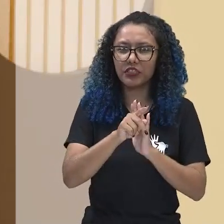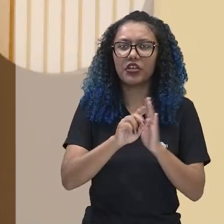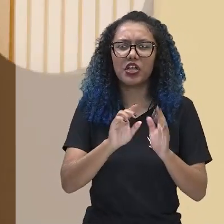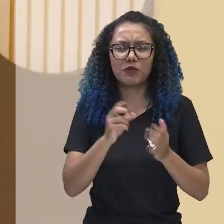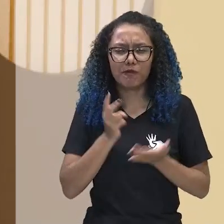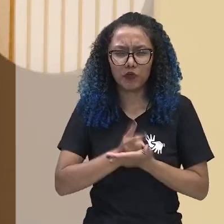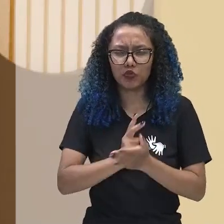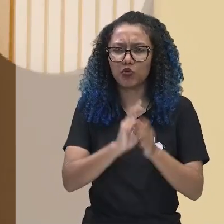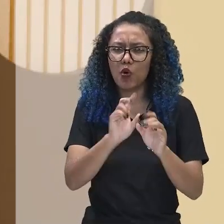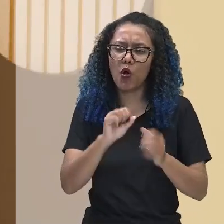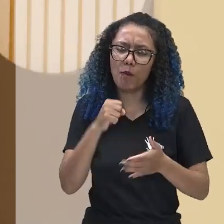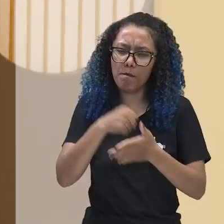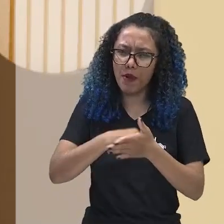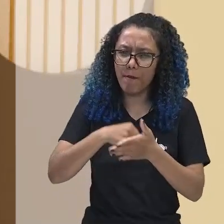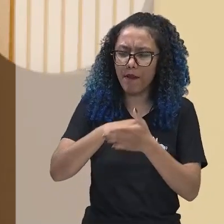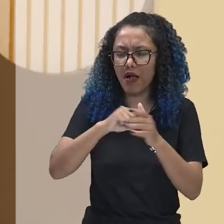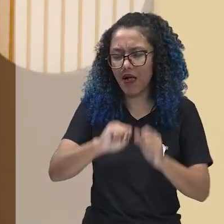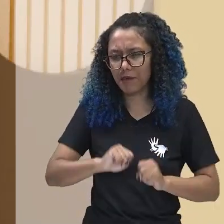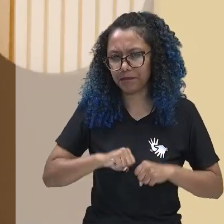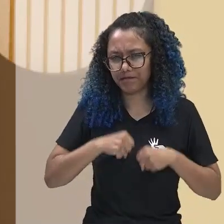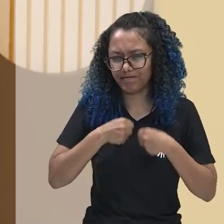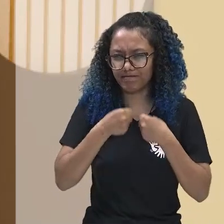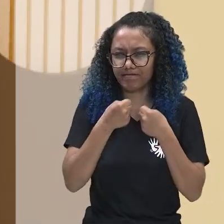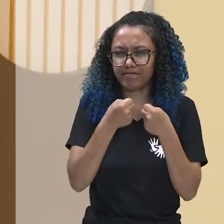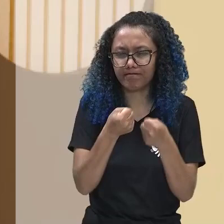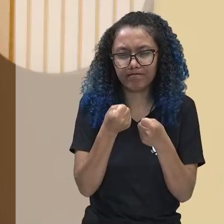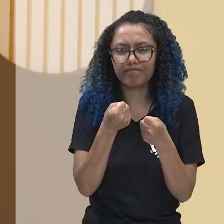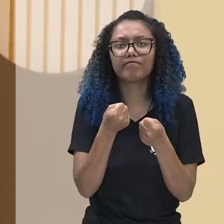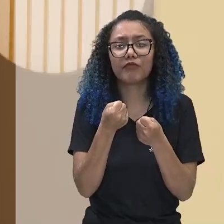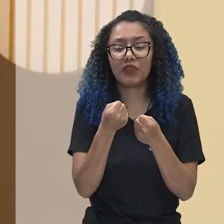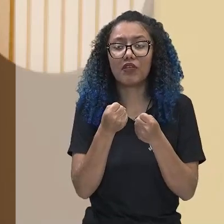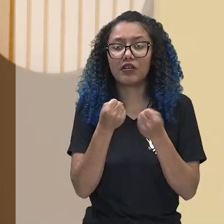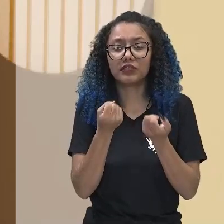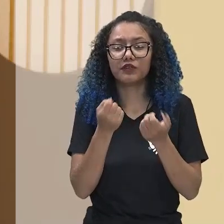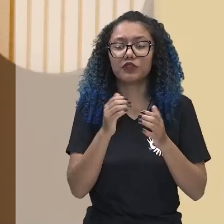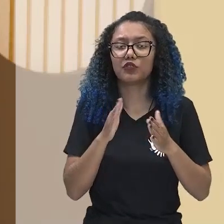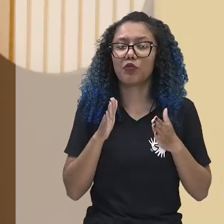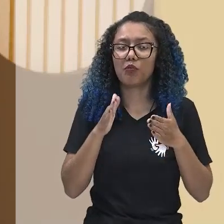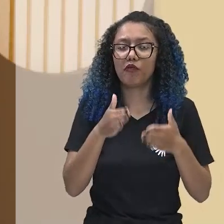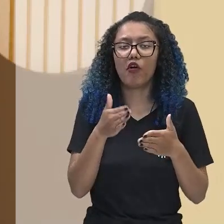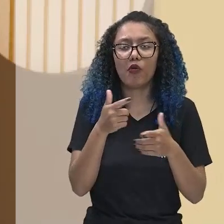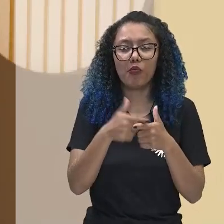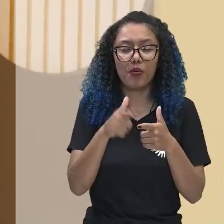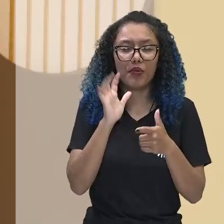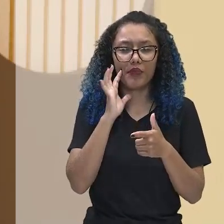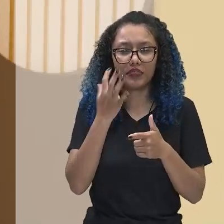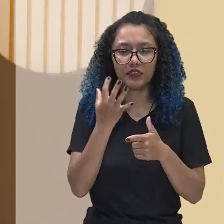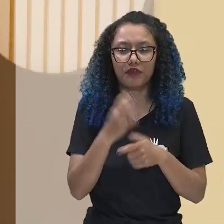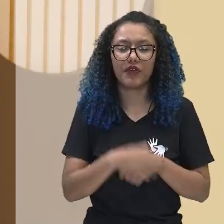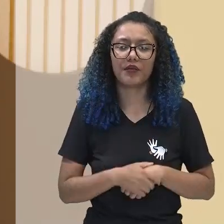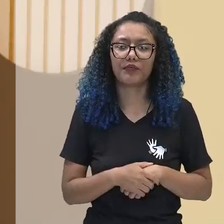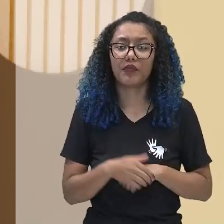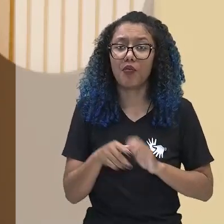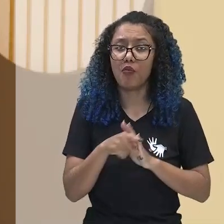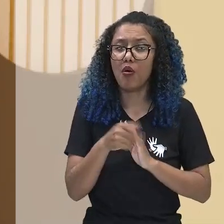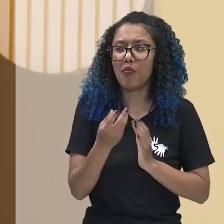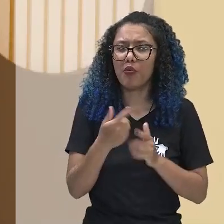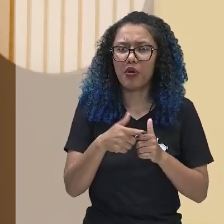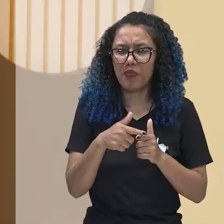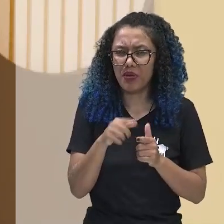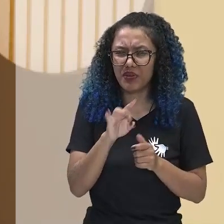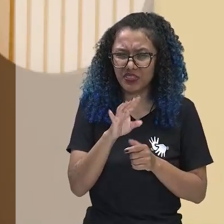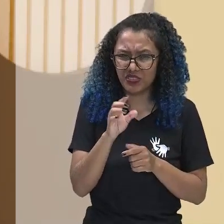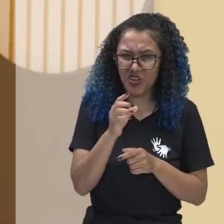resiliente, ele procurou uma solução, buscou uma solução para o problema que não era só dele, mas de toda a comunidade, um